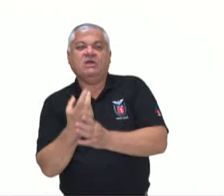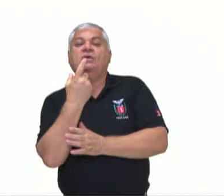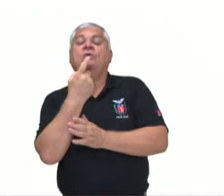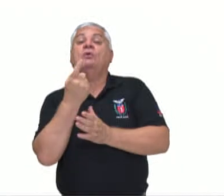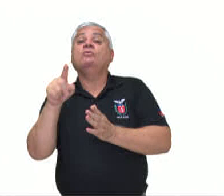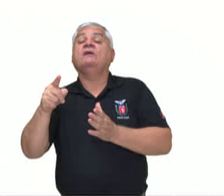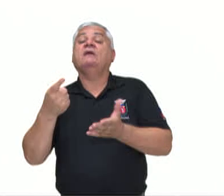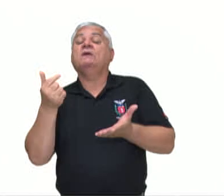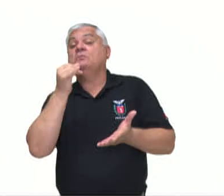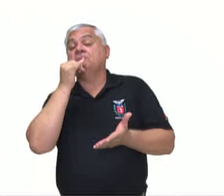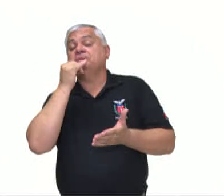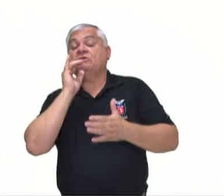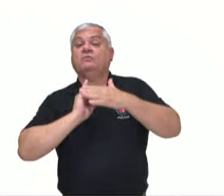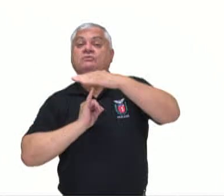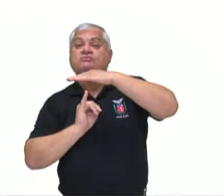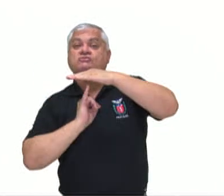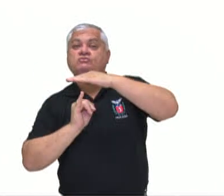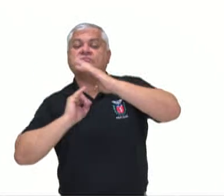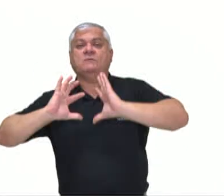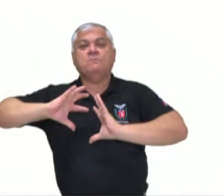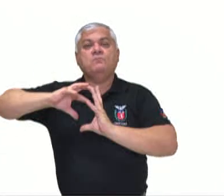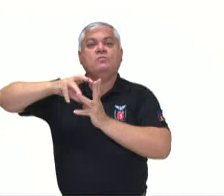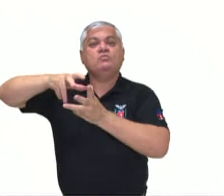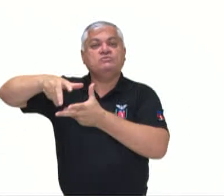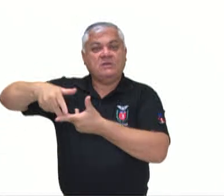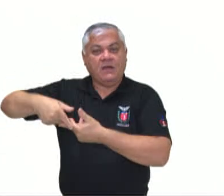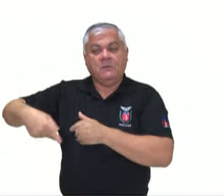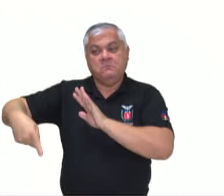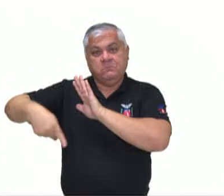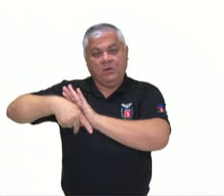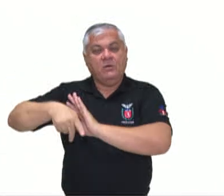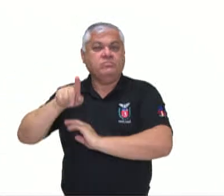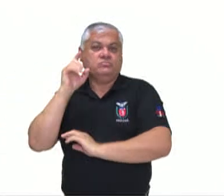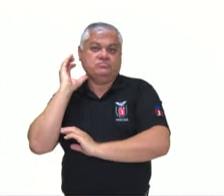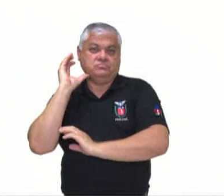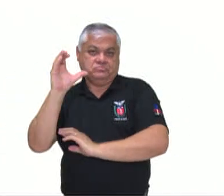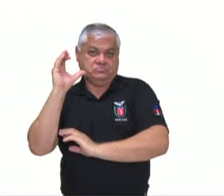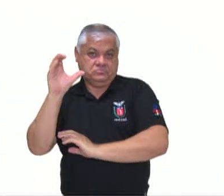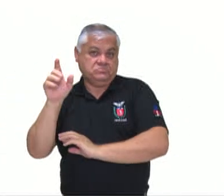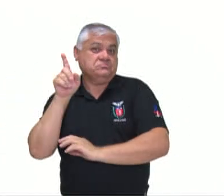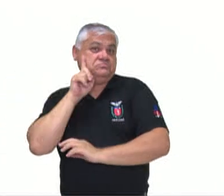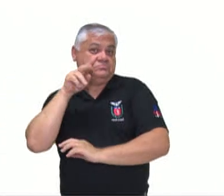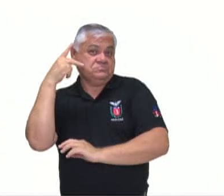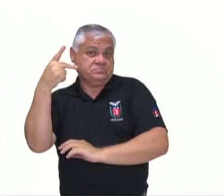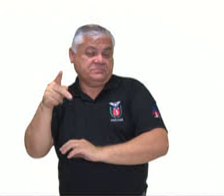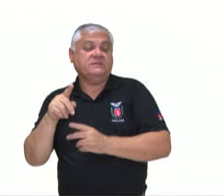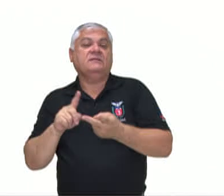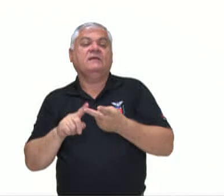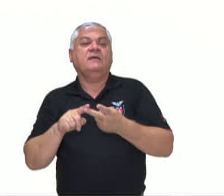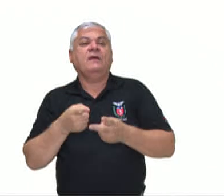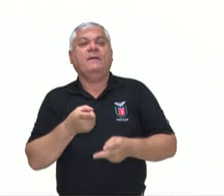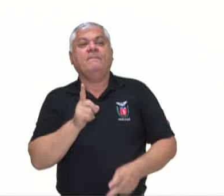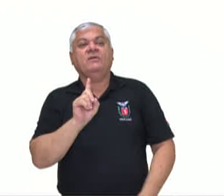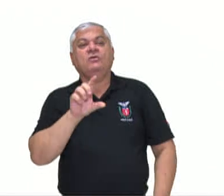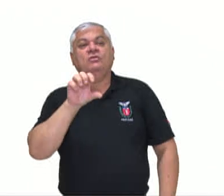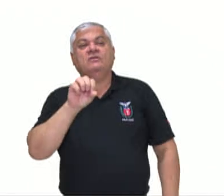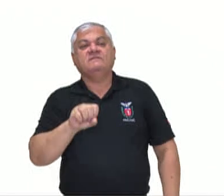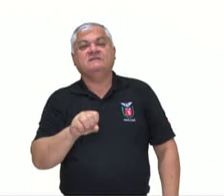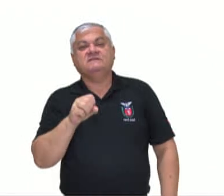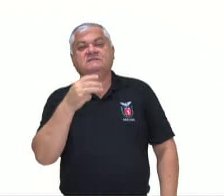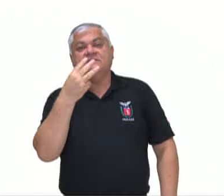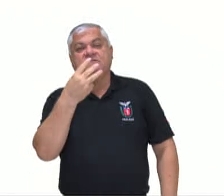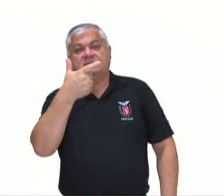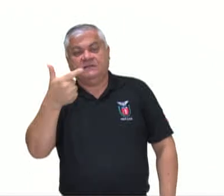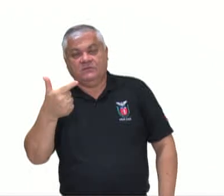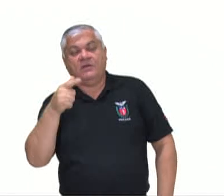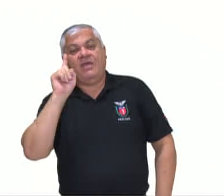de futebol americano e ainda em 1904 e 1932 ele foi demonstrado como